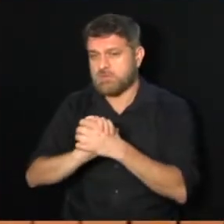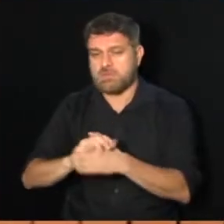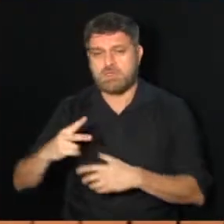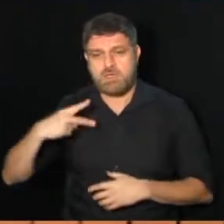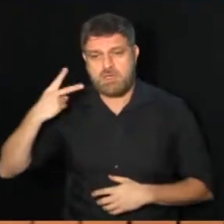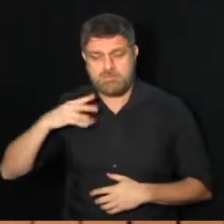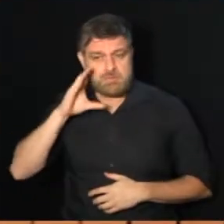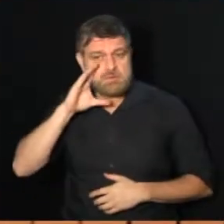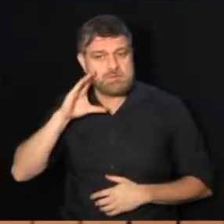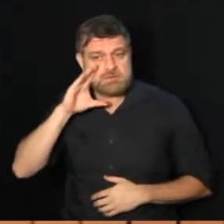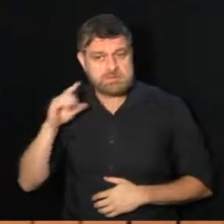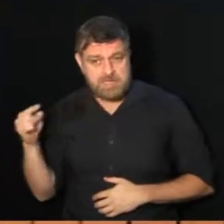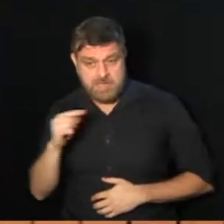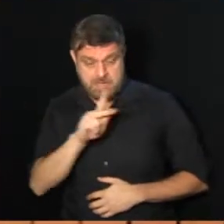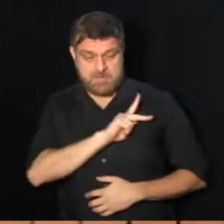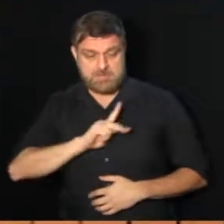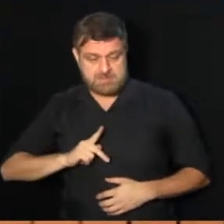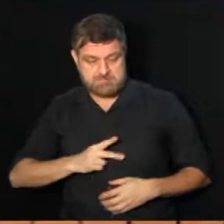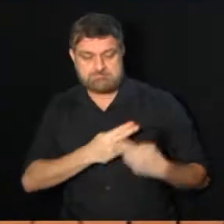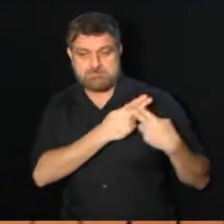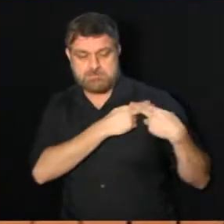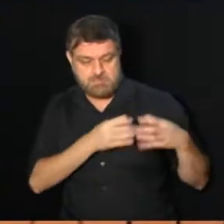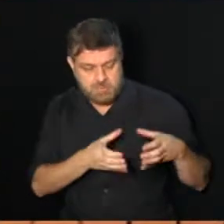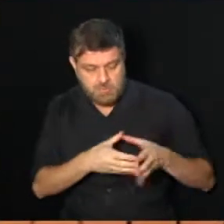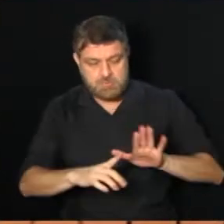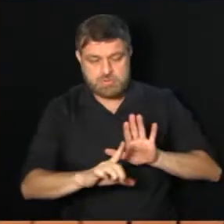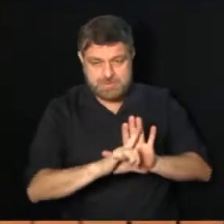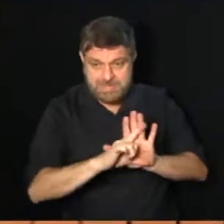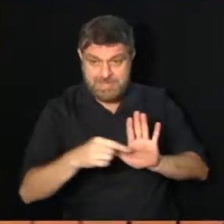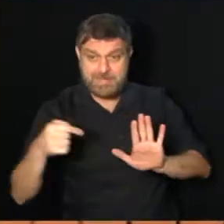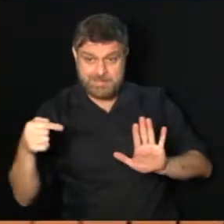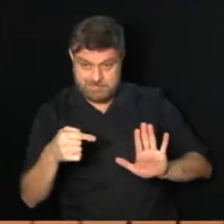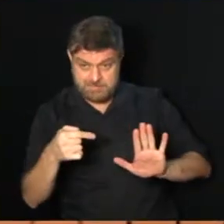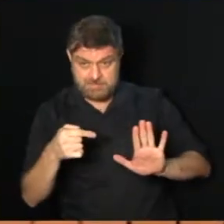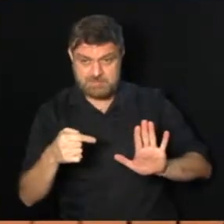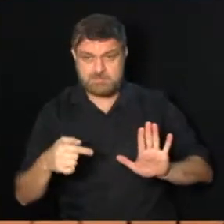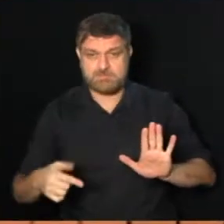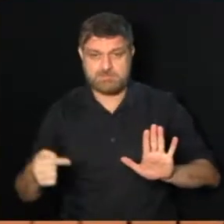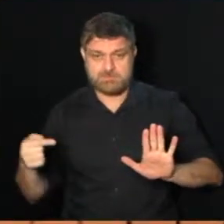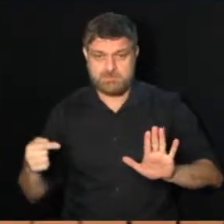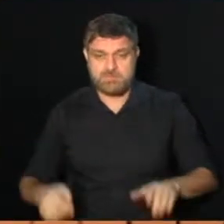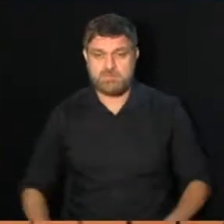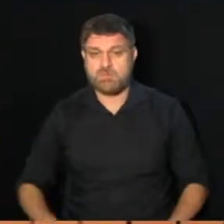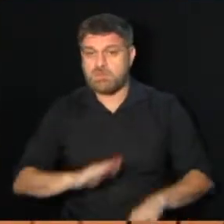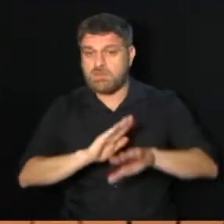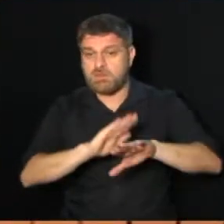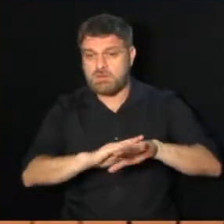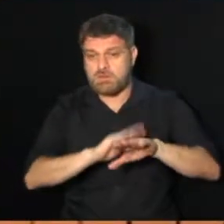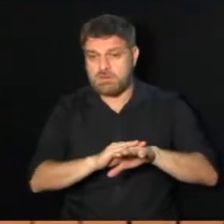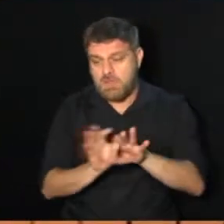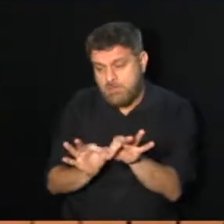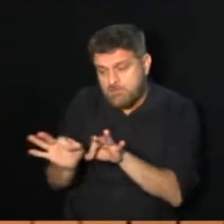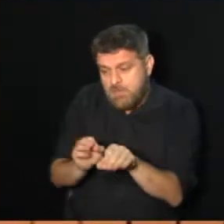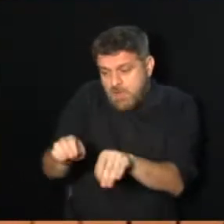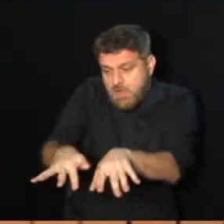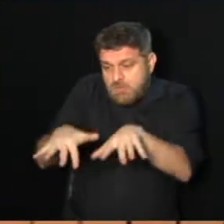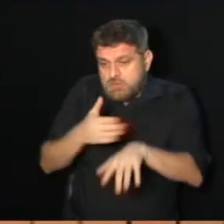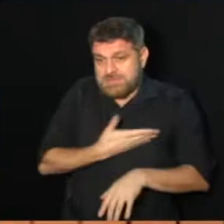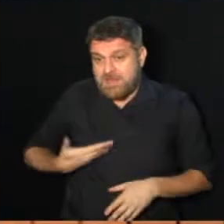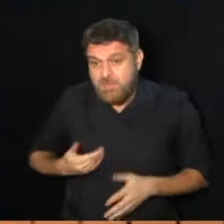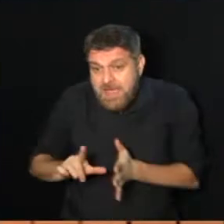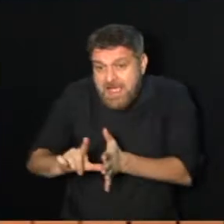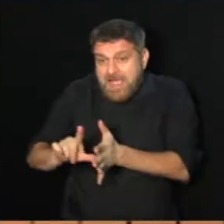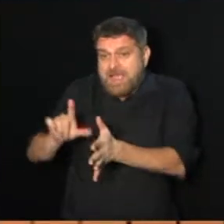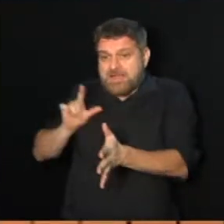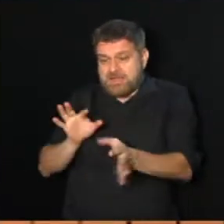Luiz Cerilo, que é presidente da Comissão de Constituição e Legalidade, a quem cabe promover audiências públicas antes do projeto